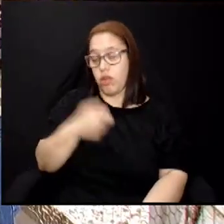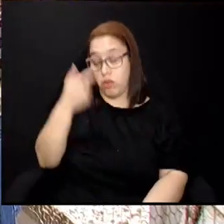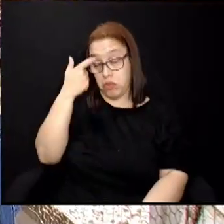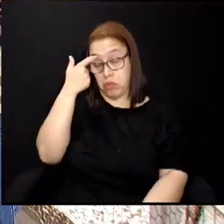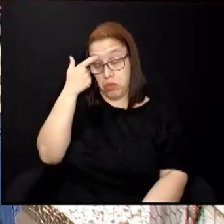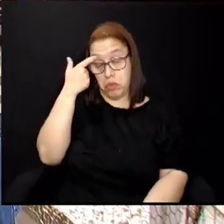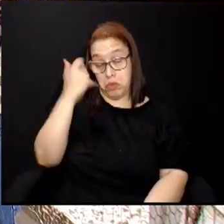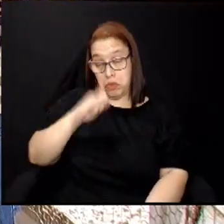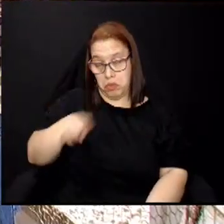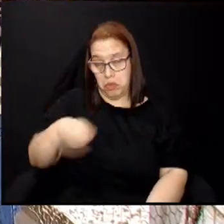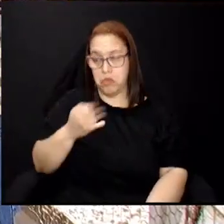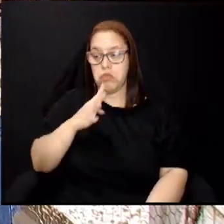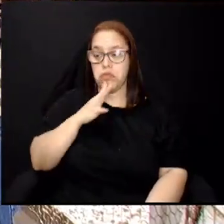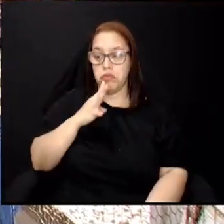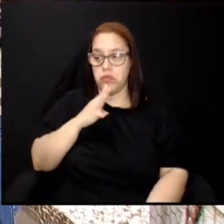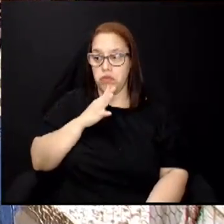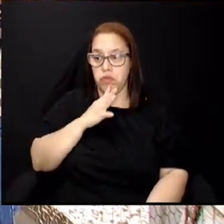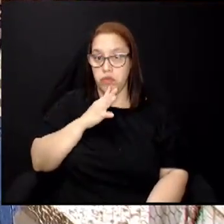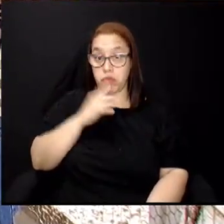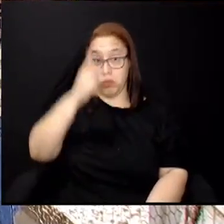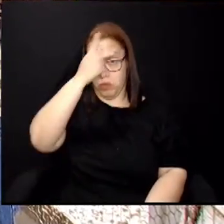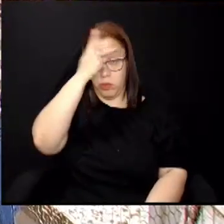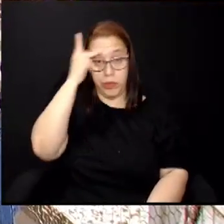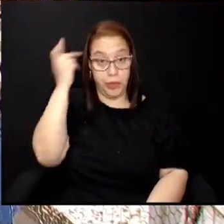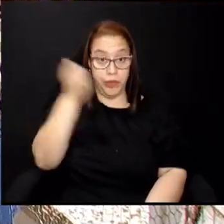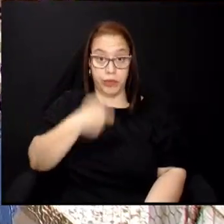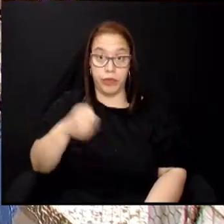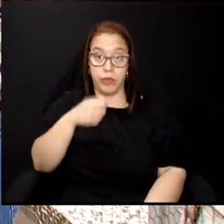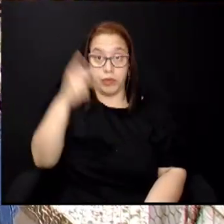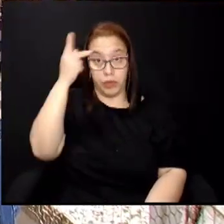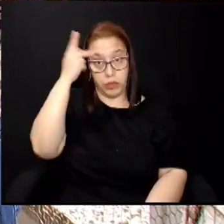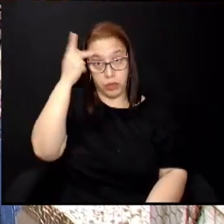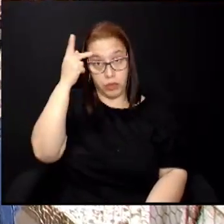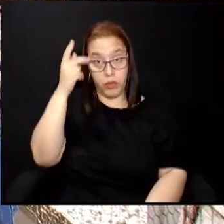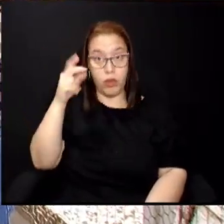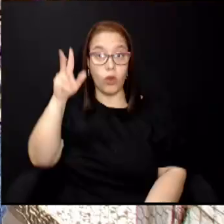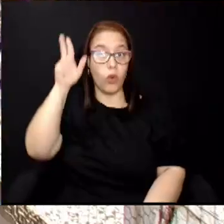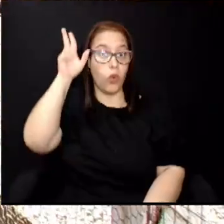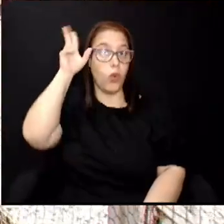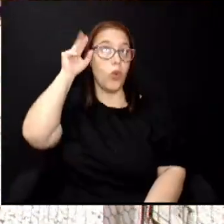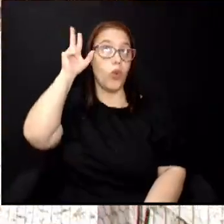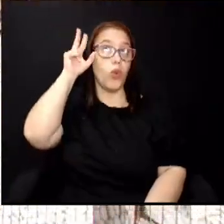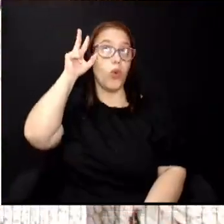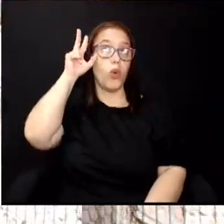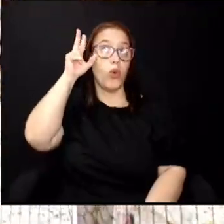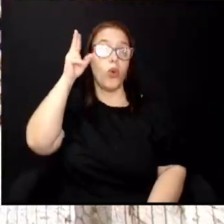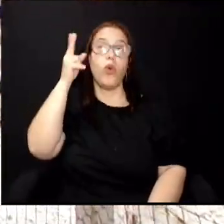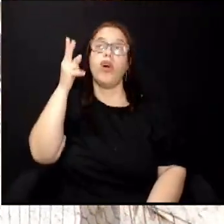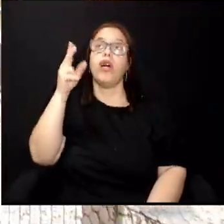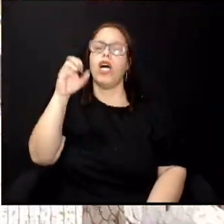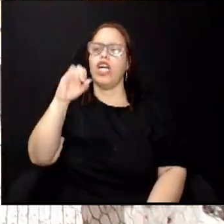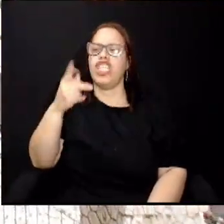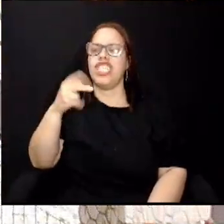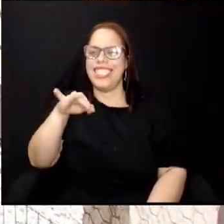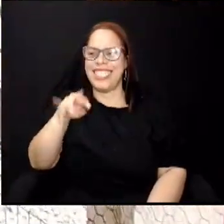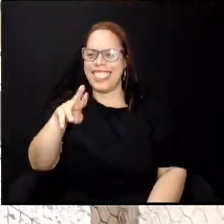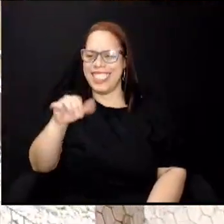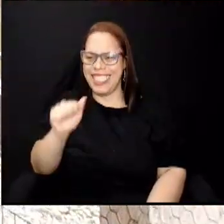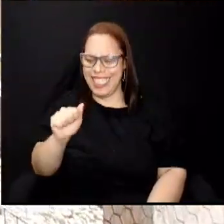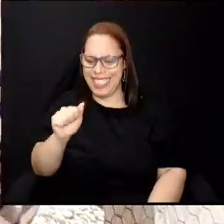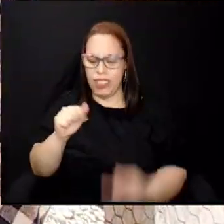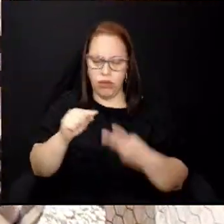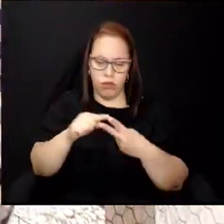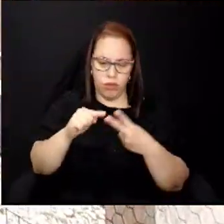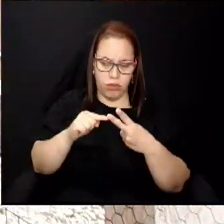de conhecer pessoas da Associação Paulista de Criador de Coelho, a Associação Paulista de Criador de Chinchila, a Associação Brasileira de Criadores de